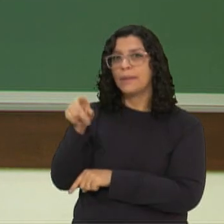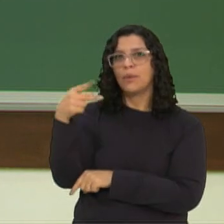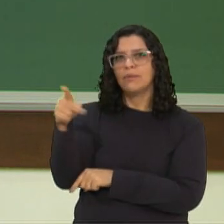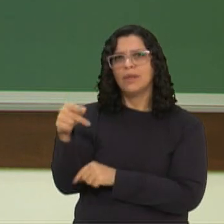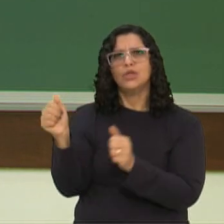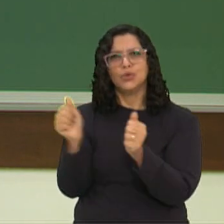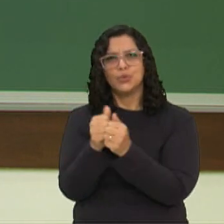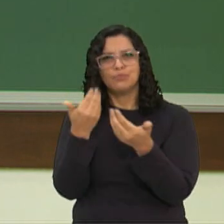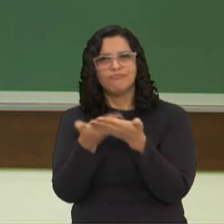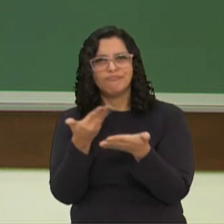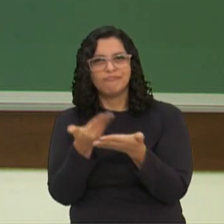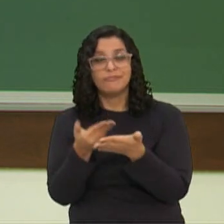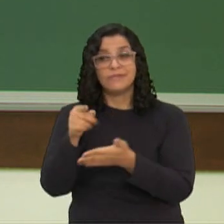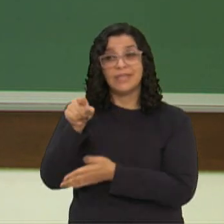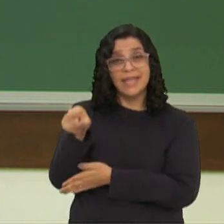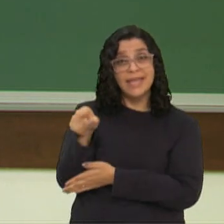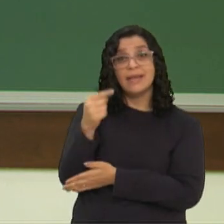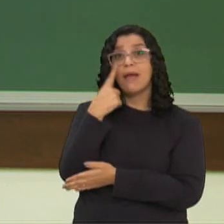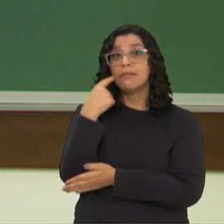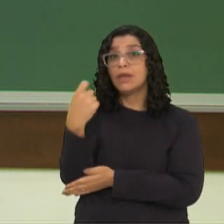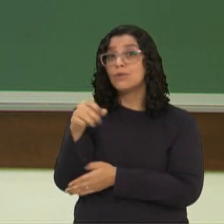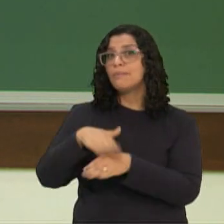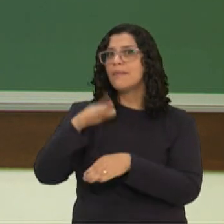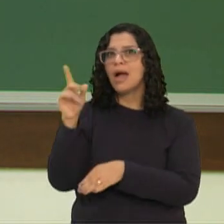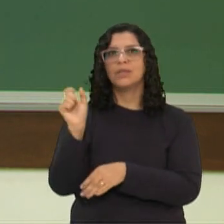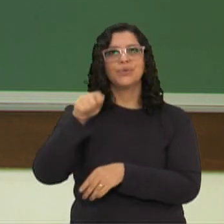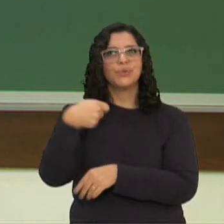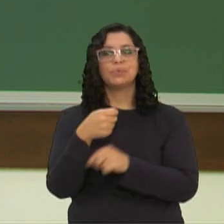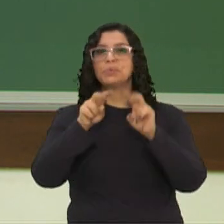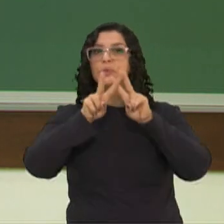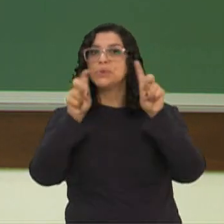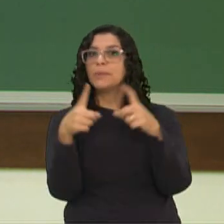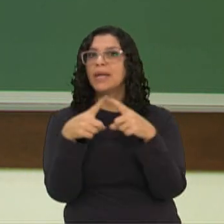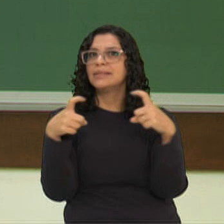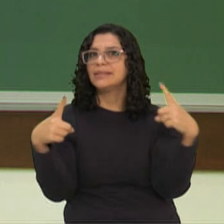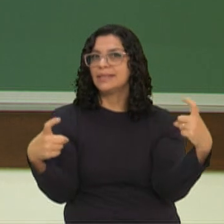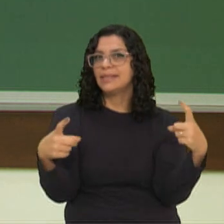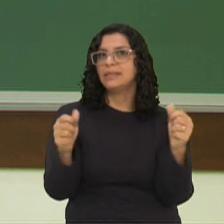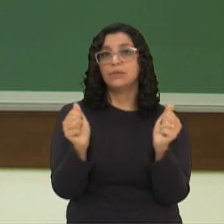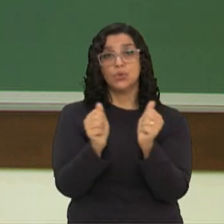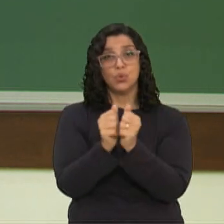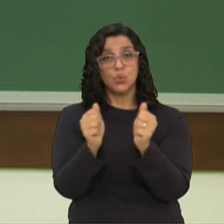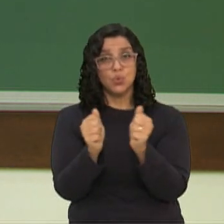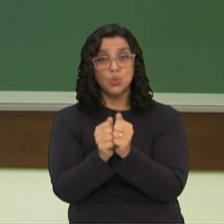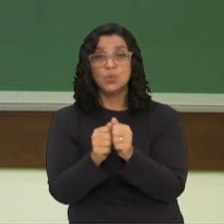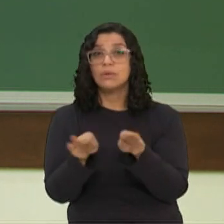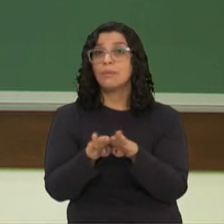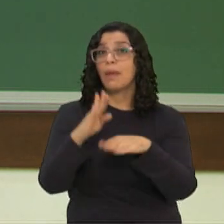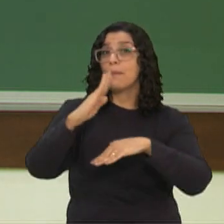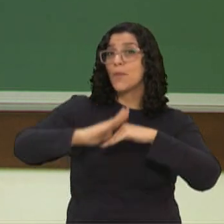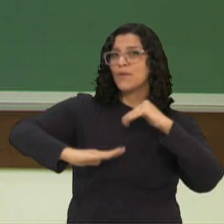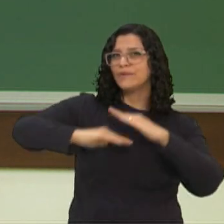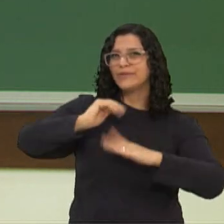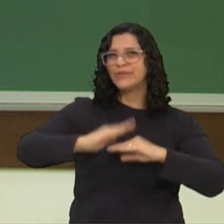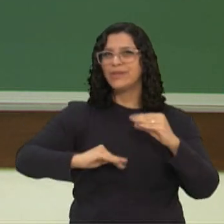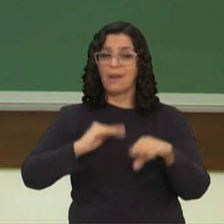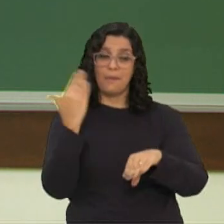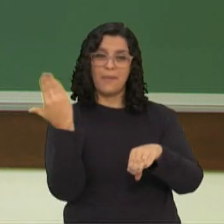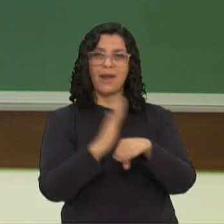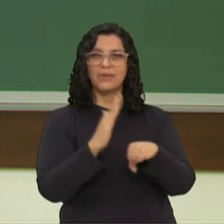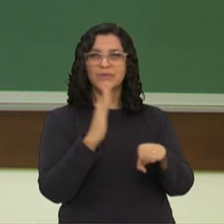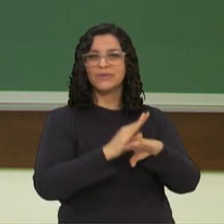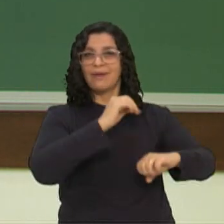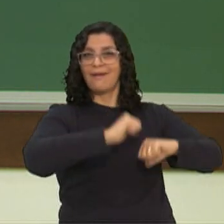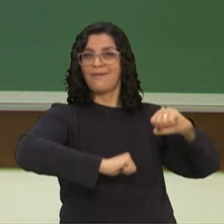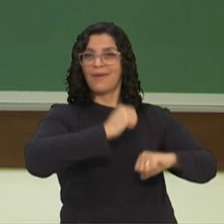com ele, só que o Joule se interessou mais pelos assuntos científicos junto com os assuntos profissionais. Então,